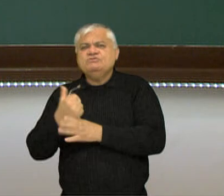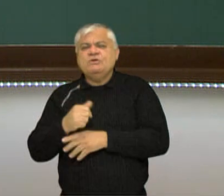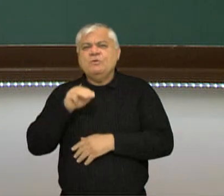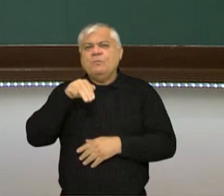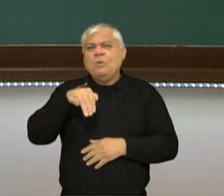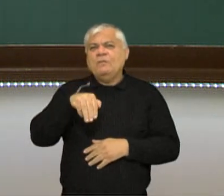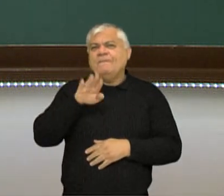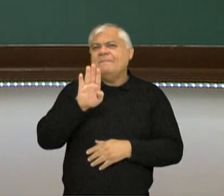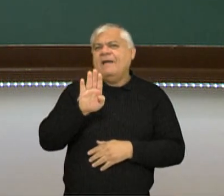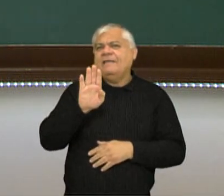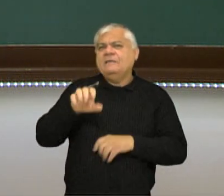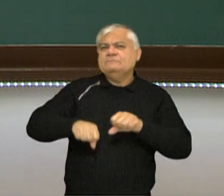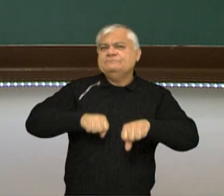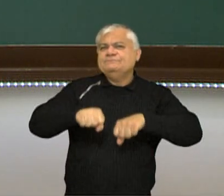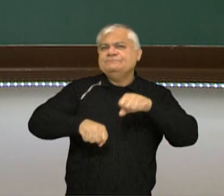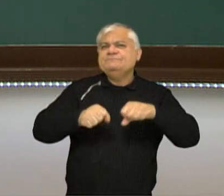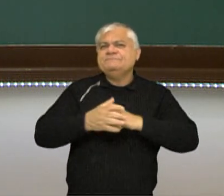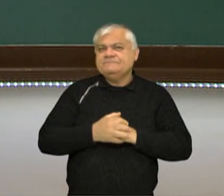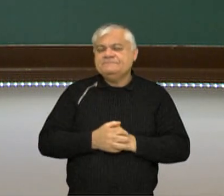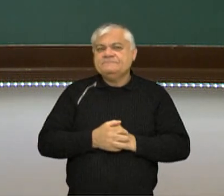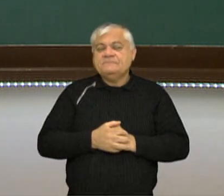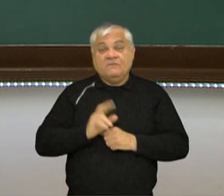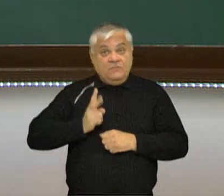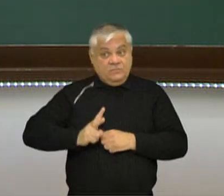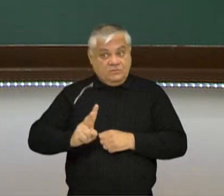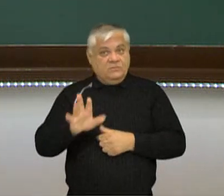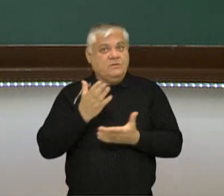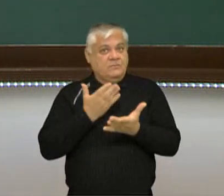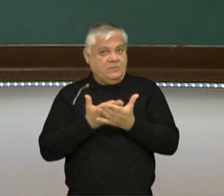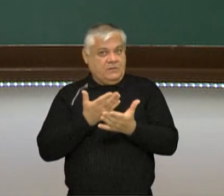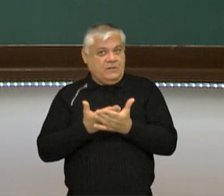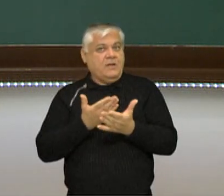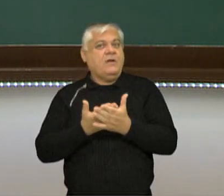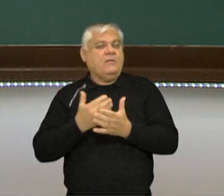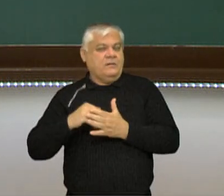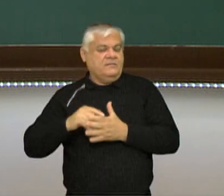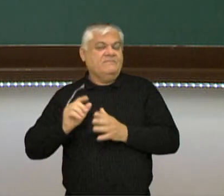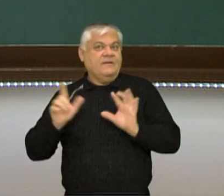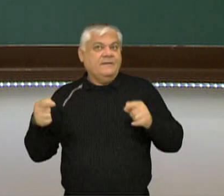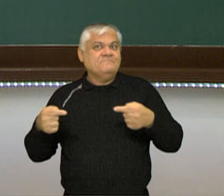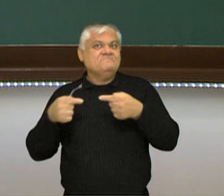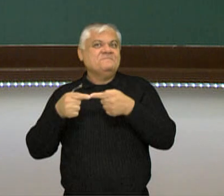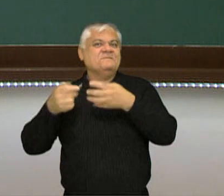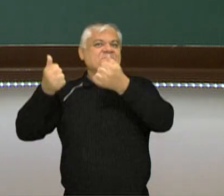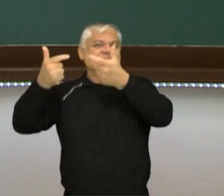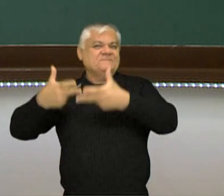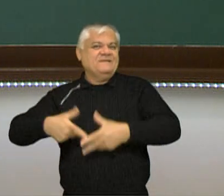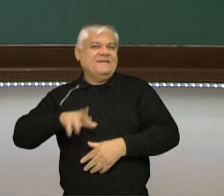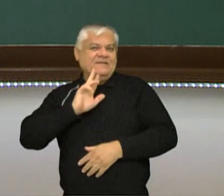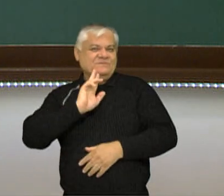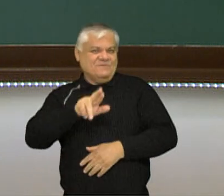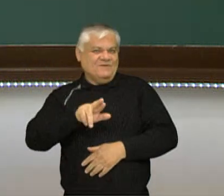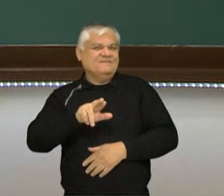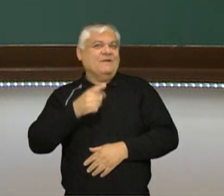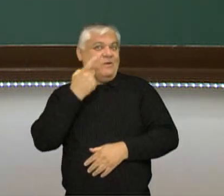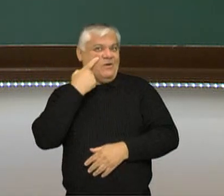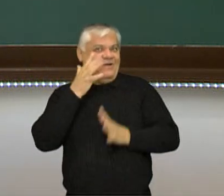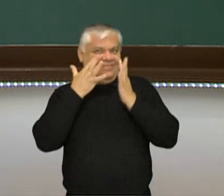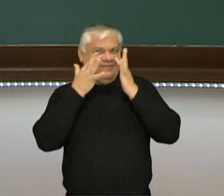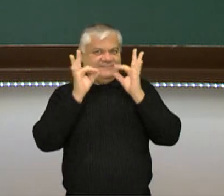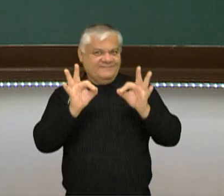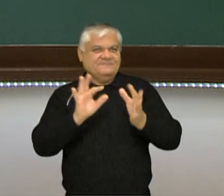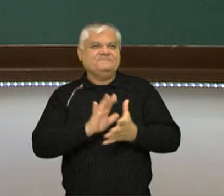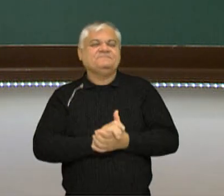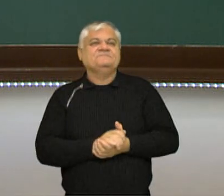mountain bike? Eu vou continuar com a aula aqui e você vai ver que ao longo da minha explicação a gente vai ter essa resposta. Então, presta atenção.